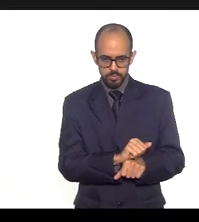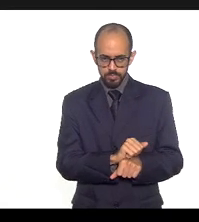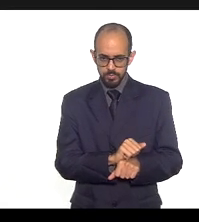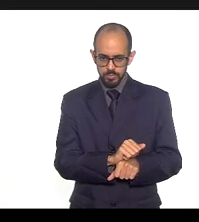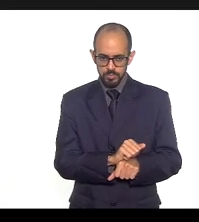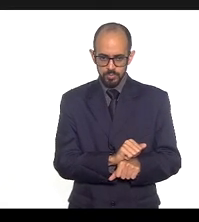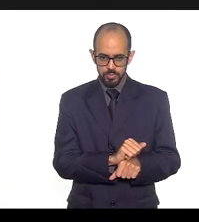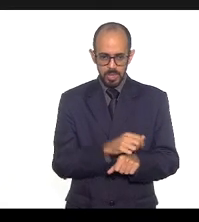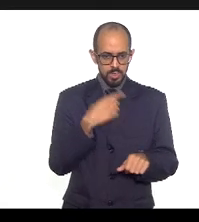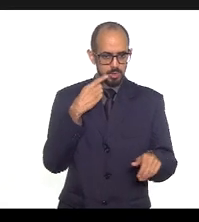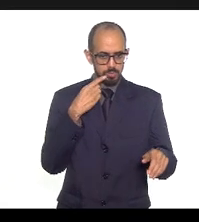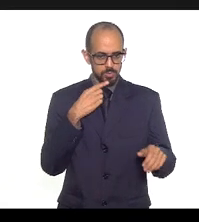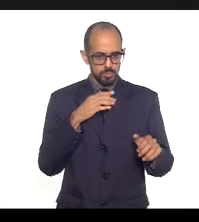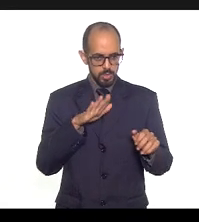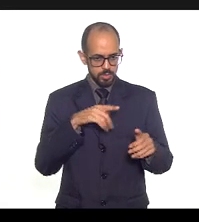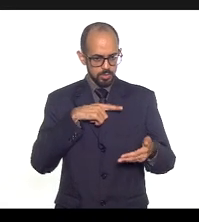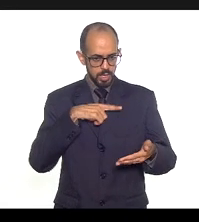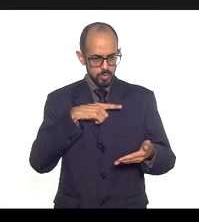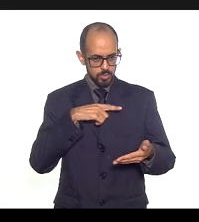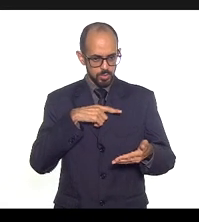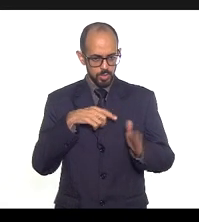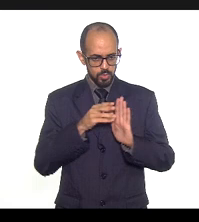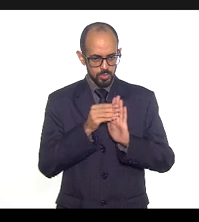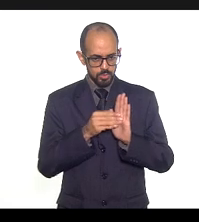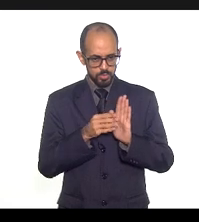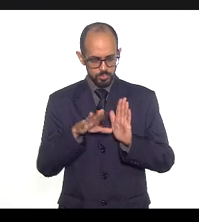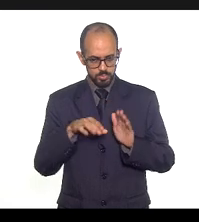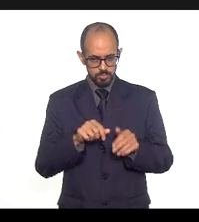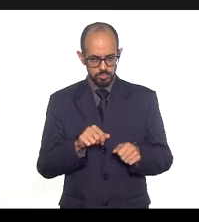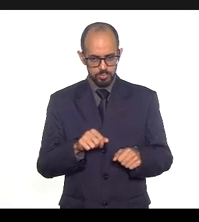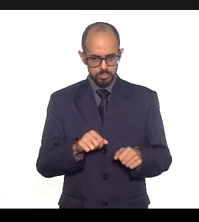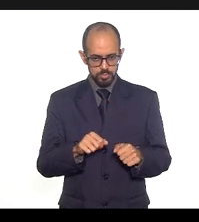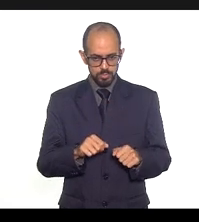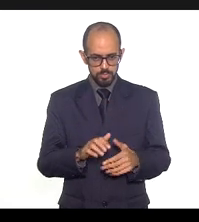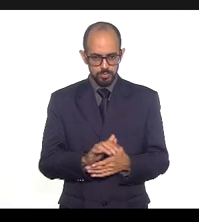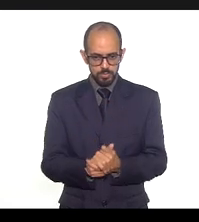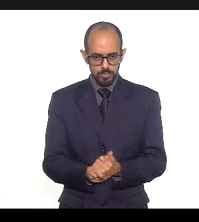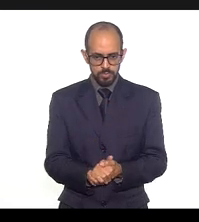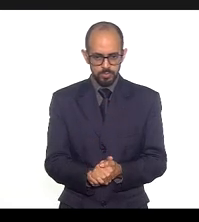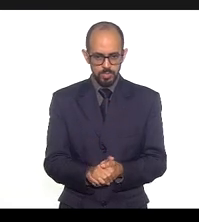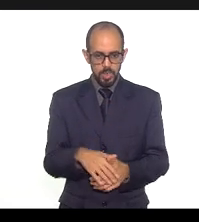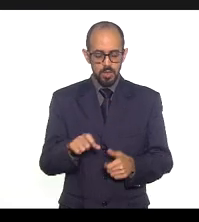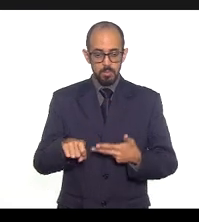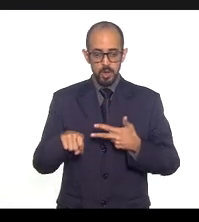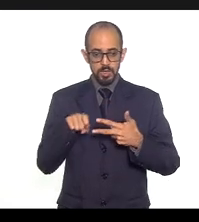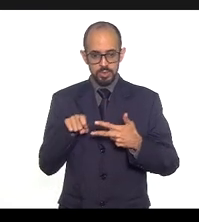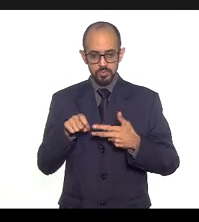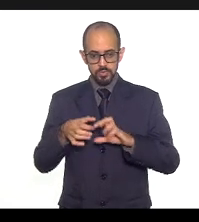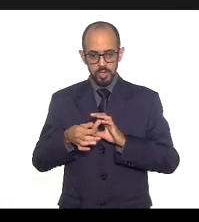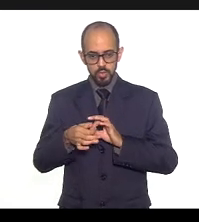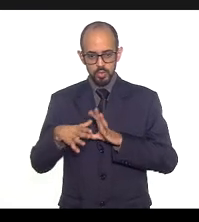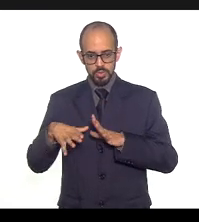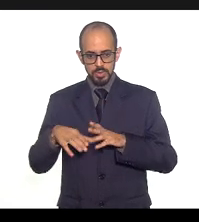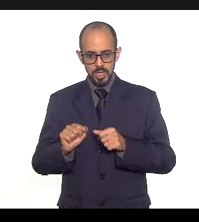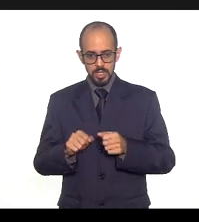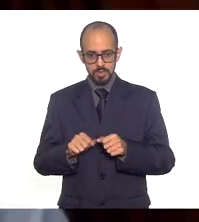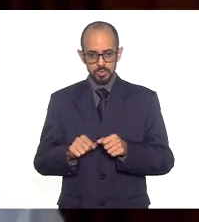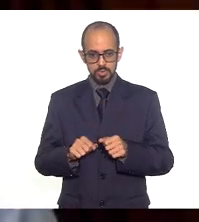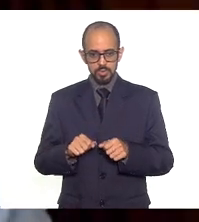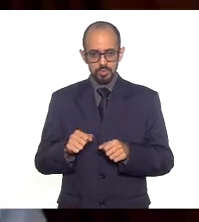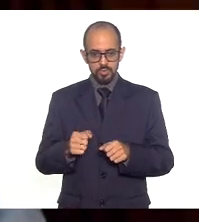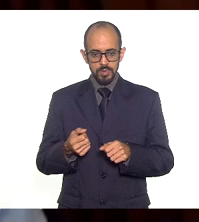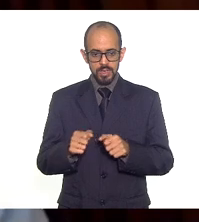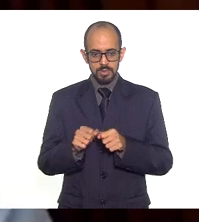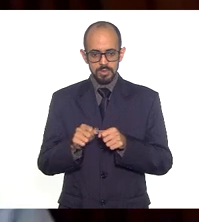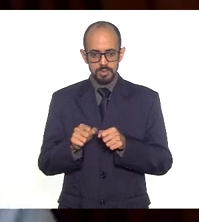Paulo? Eu tenho aqui, posso ler? Márcio tem, então tá bom, pode ir, Márcio. Então, fica o Poder Executivo autorizado a estabelecer tarifas diferenciadas